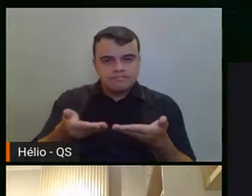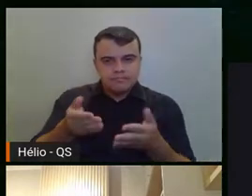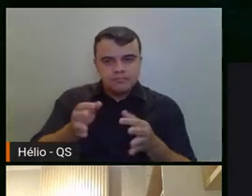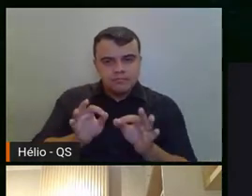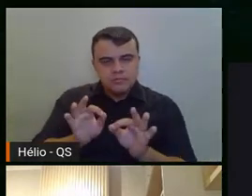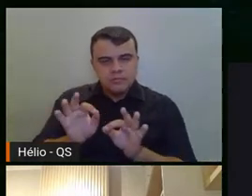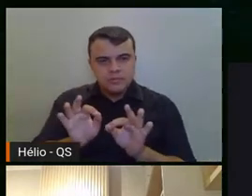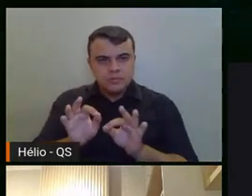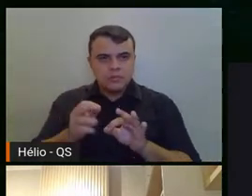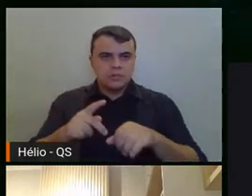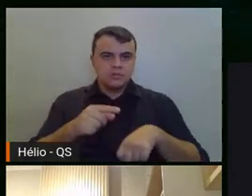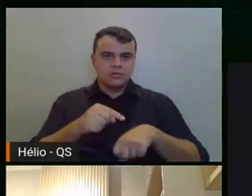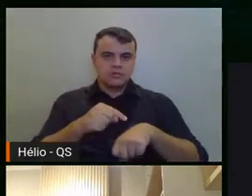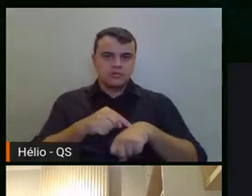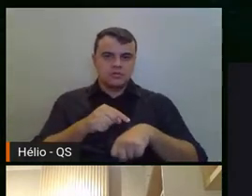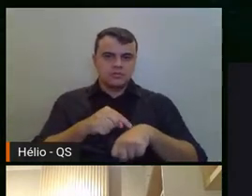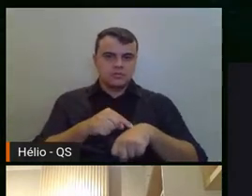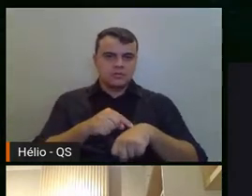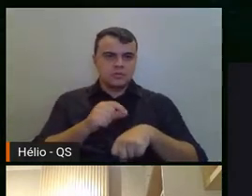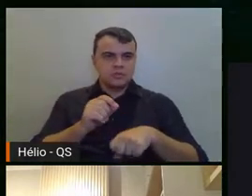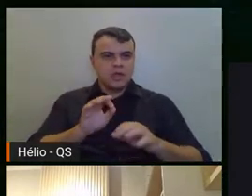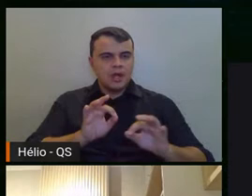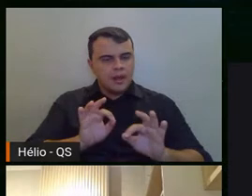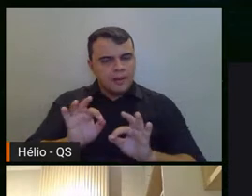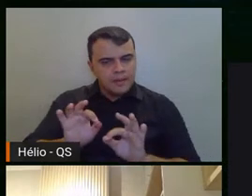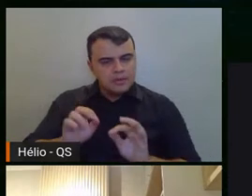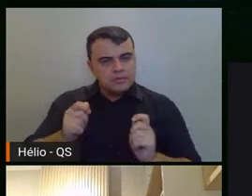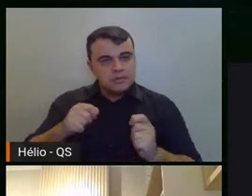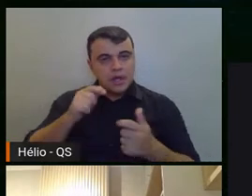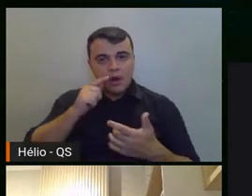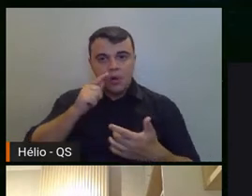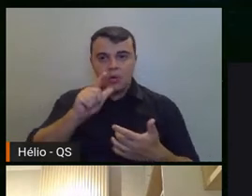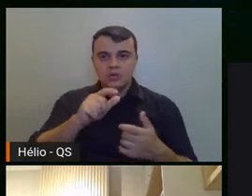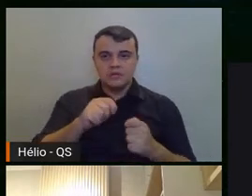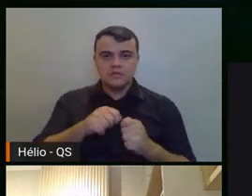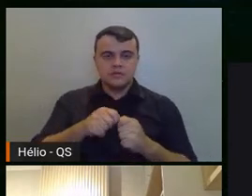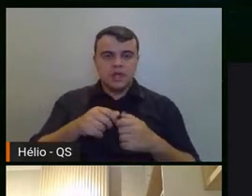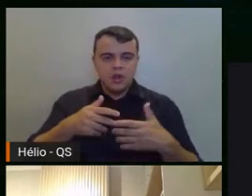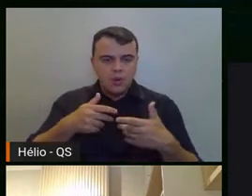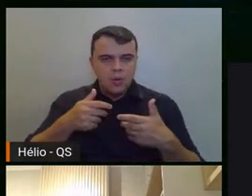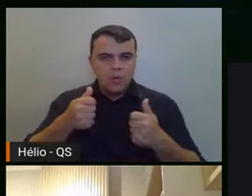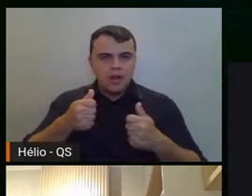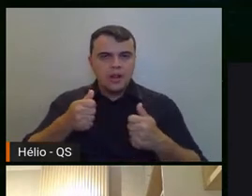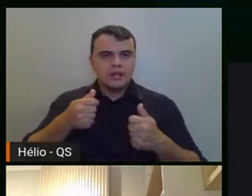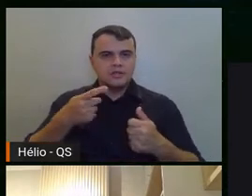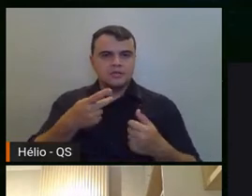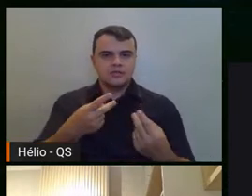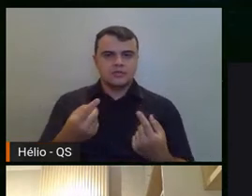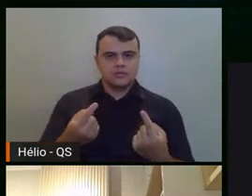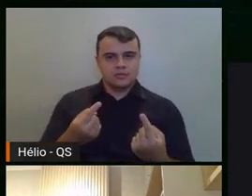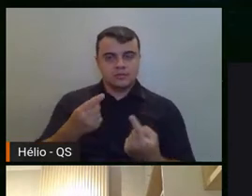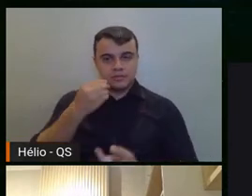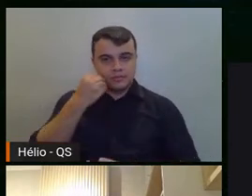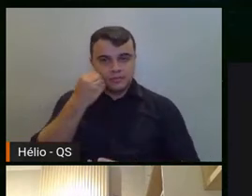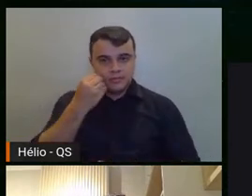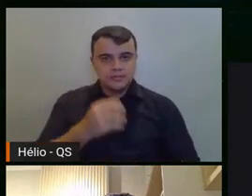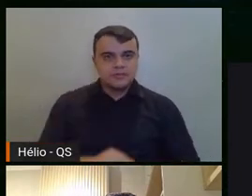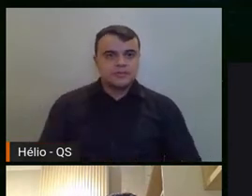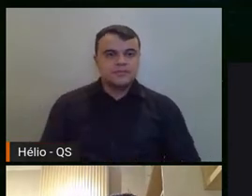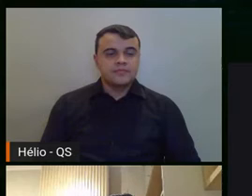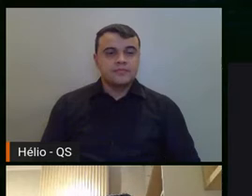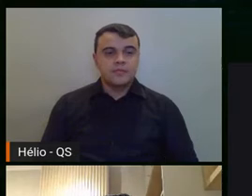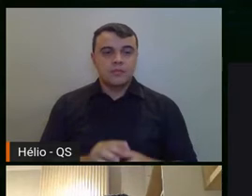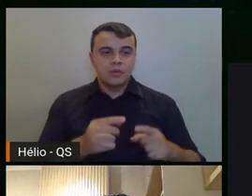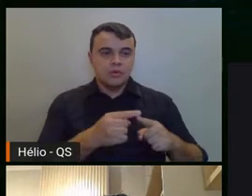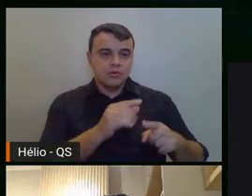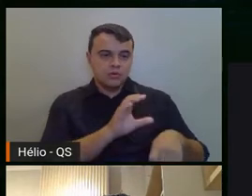o seu tempo de Como você consegue se planejar para conseguir né concorrer essas duas experiências aí porque geralmente a intenção de um